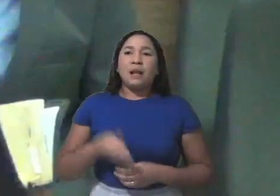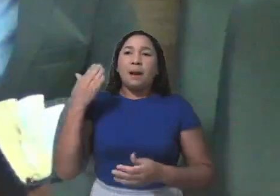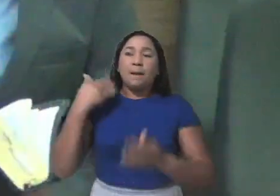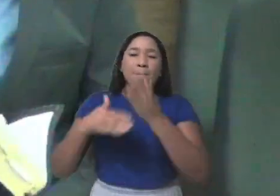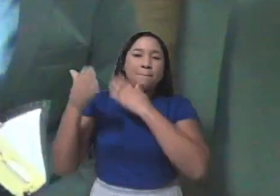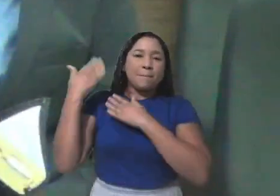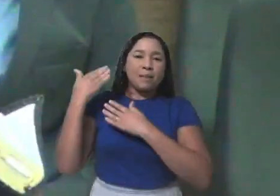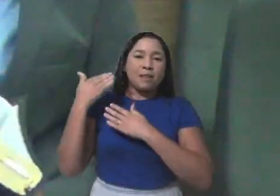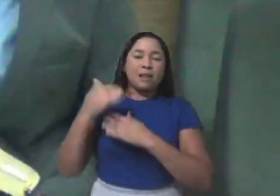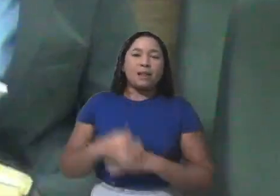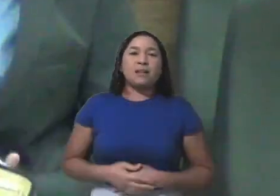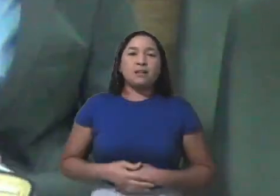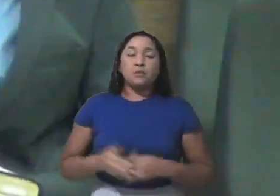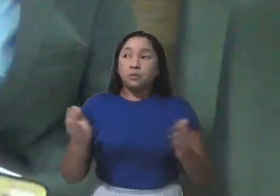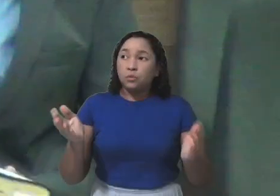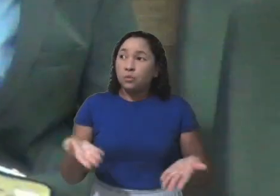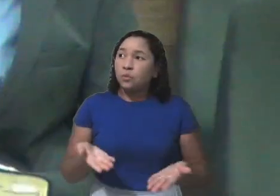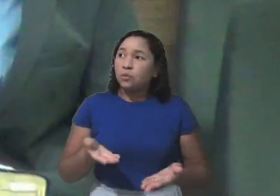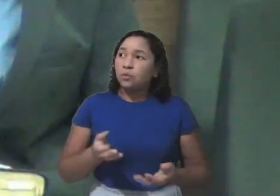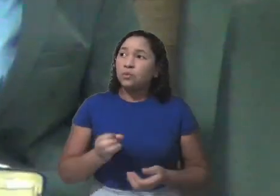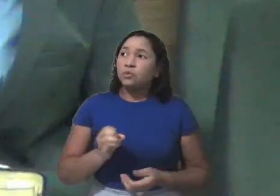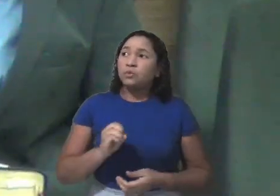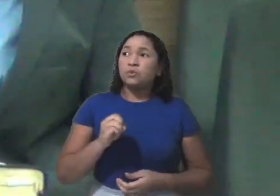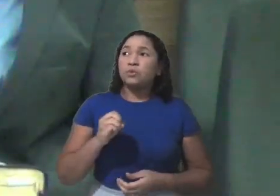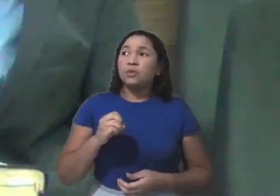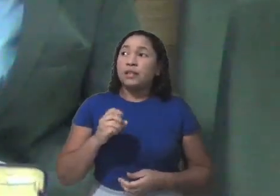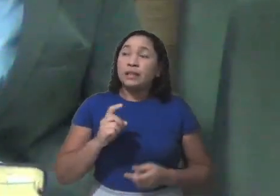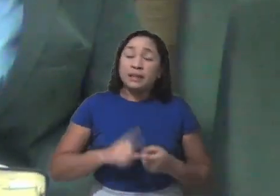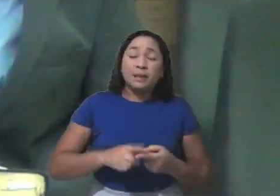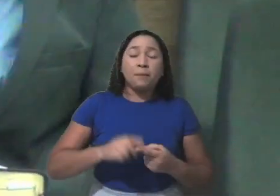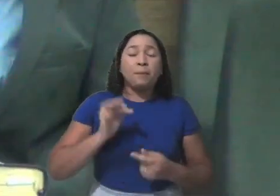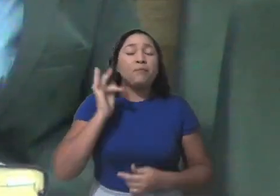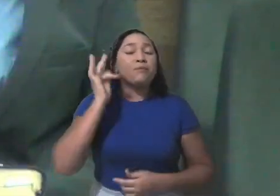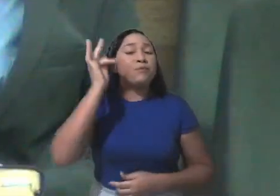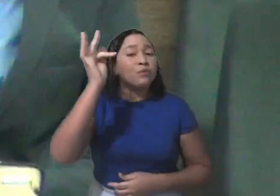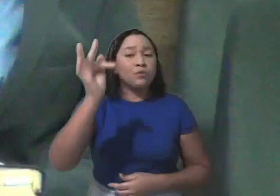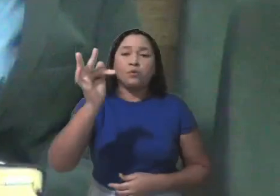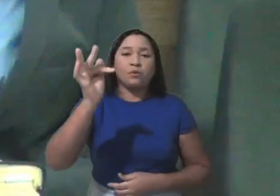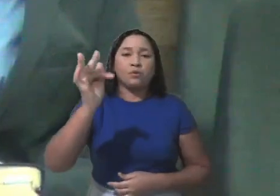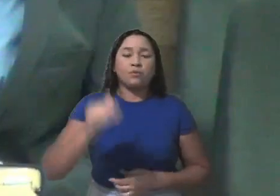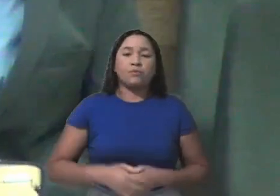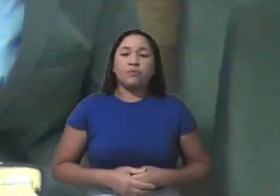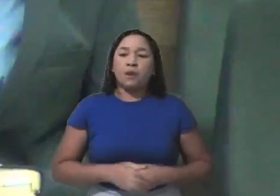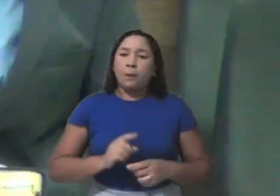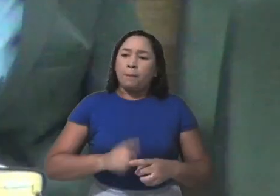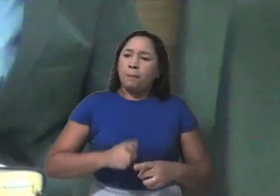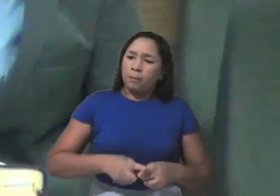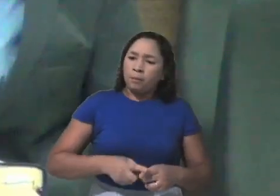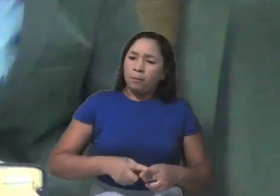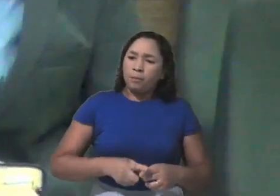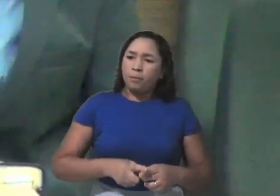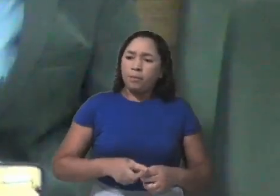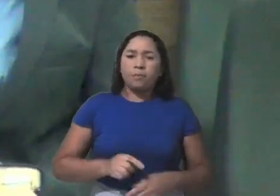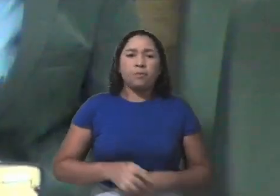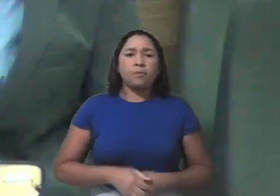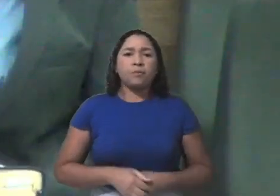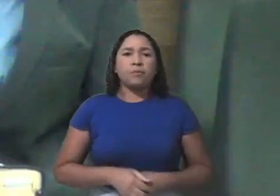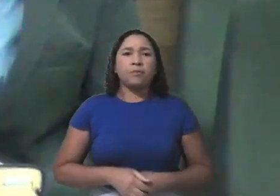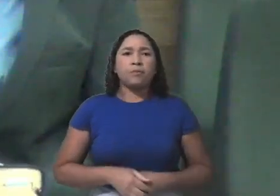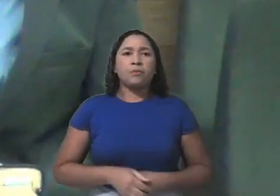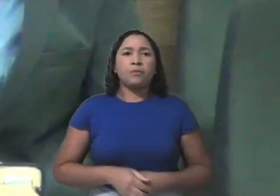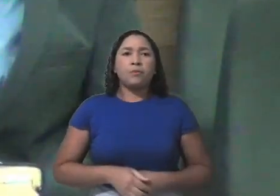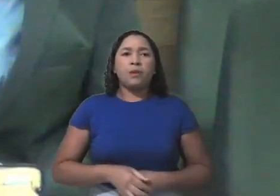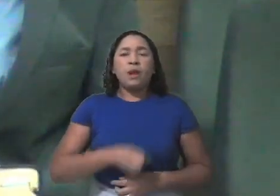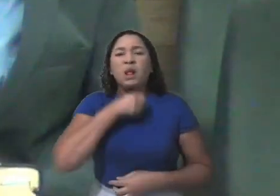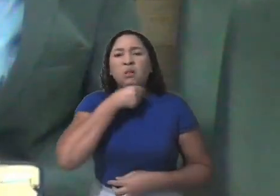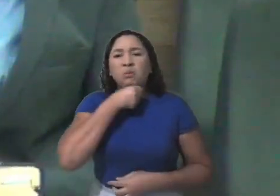futuro. O Velho Testamento importa, o Novo Testamento importa, o Apocalipse